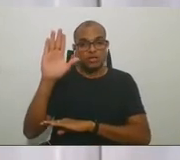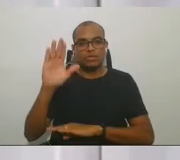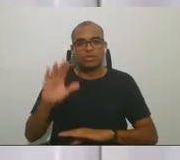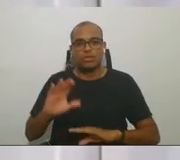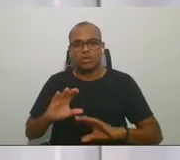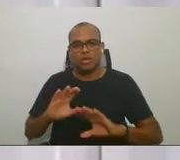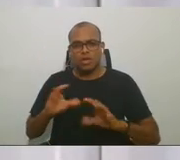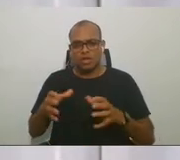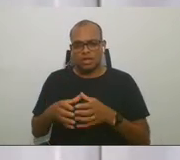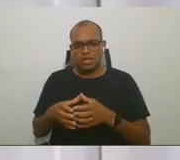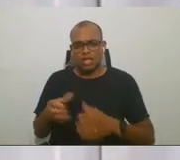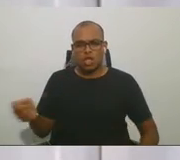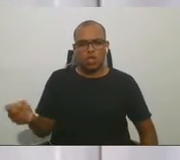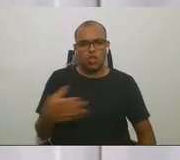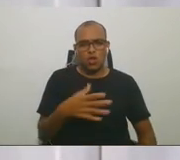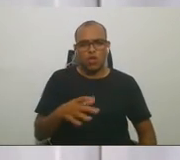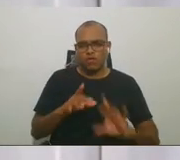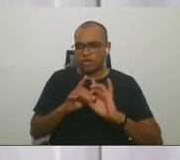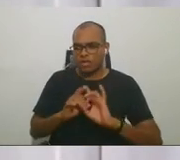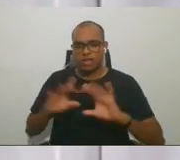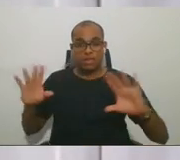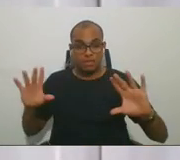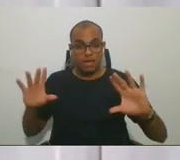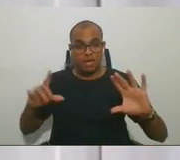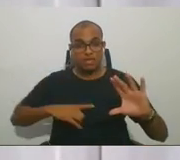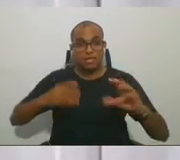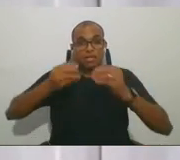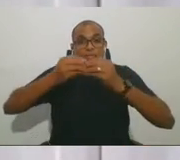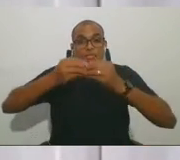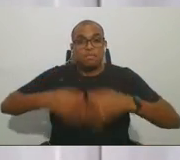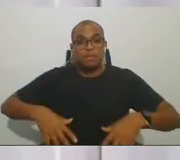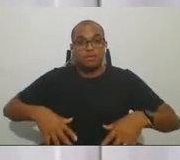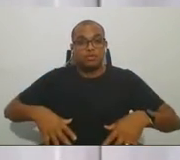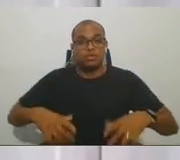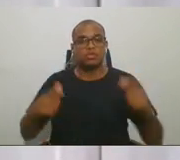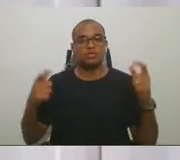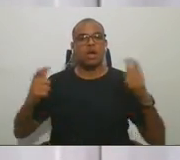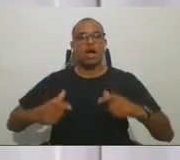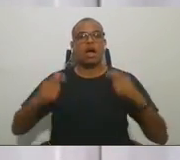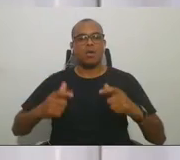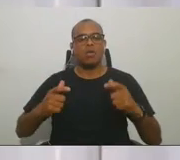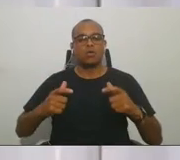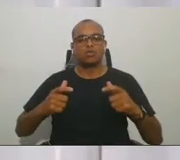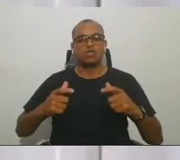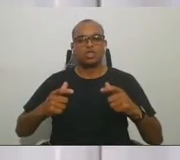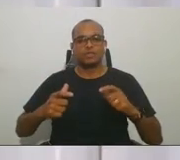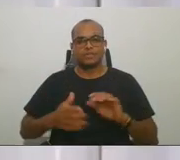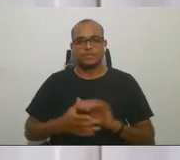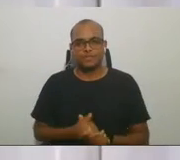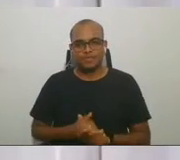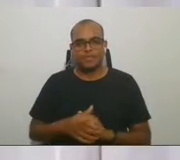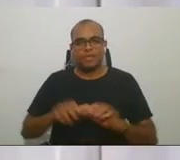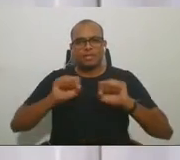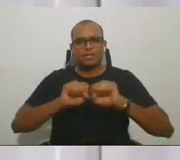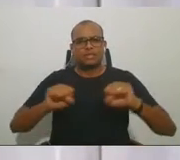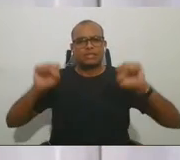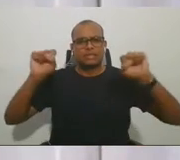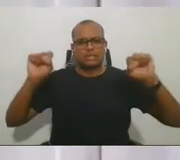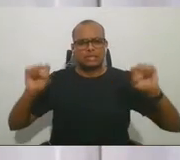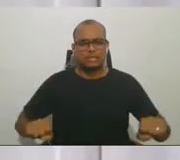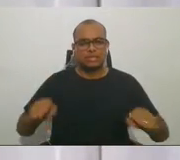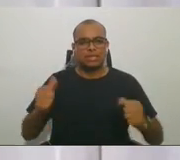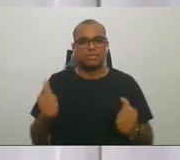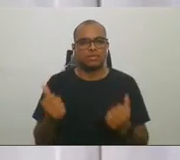de neoliberais, com consequências, sobretudo, dos dispositivos do sistema da